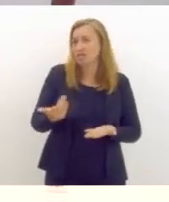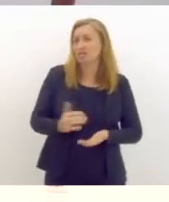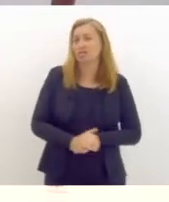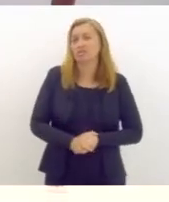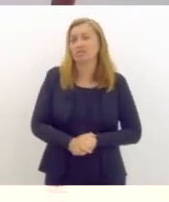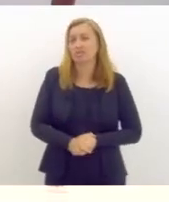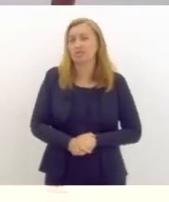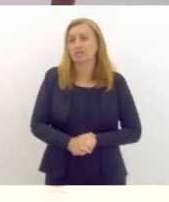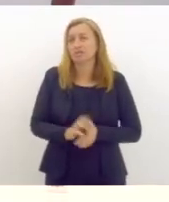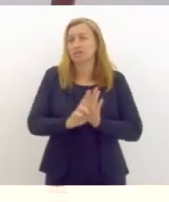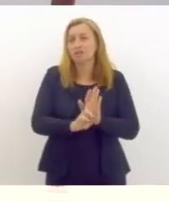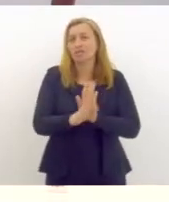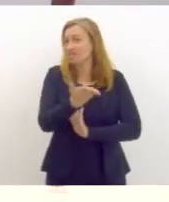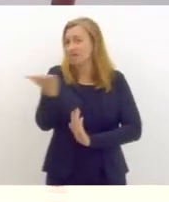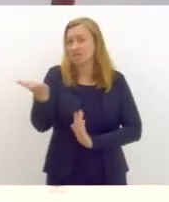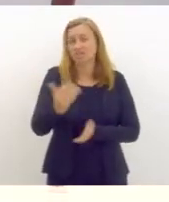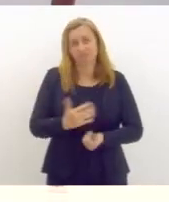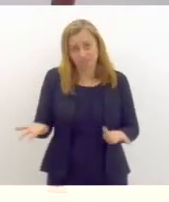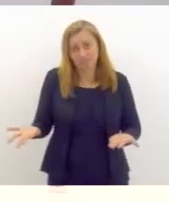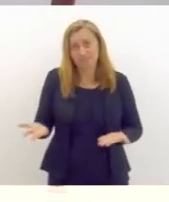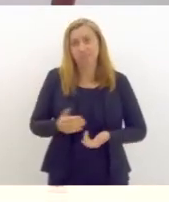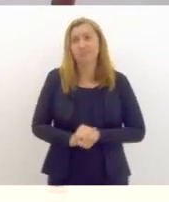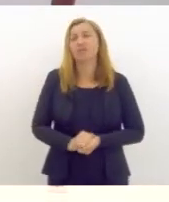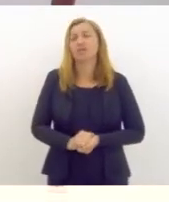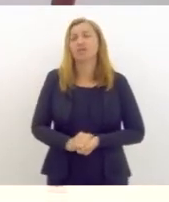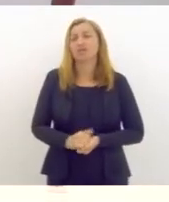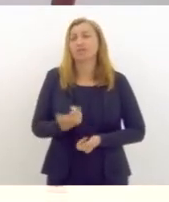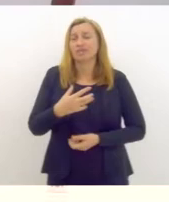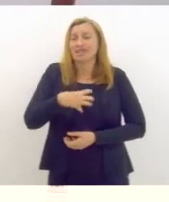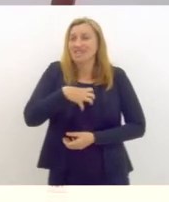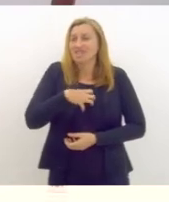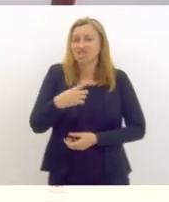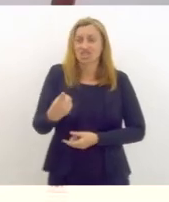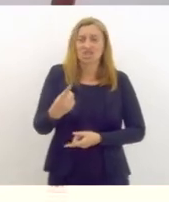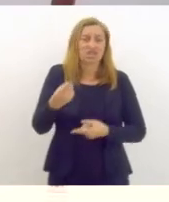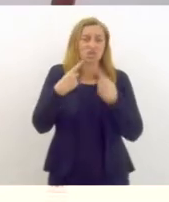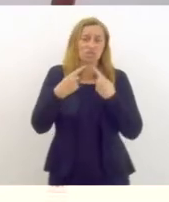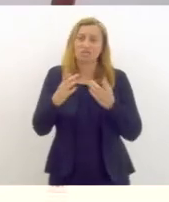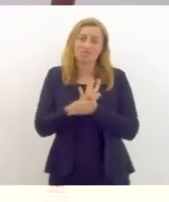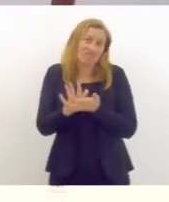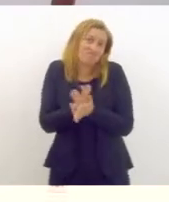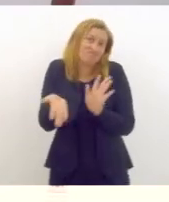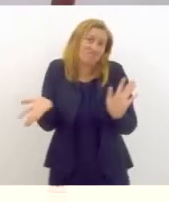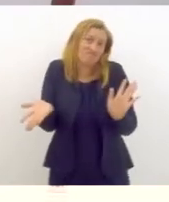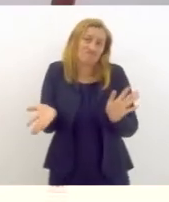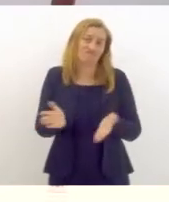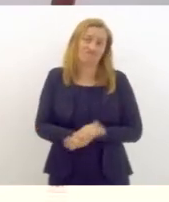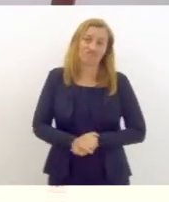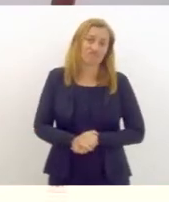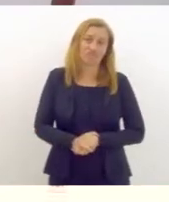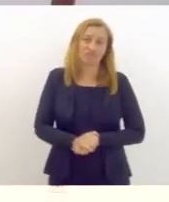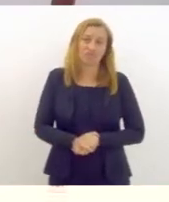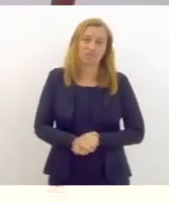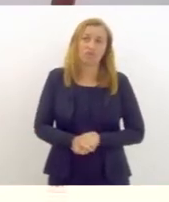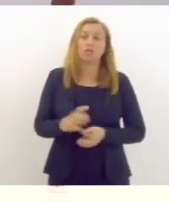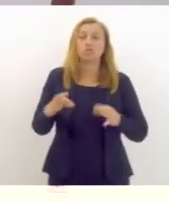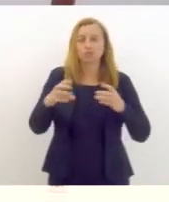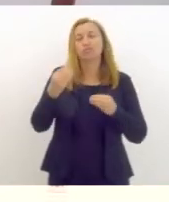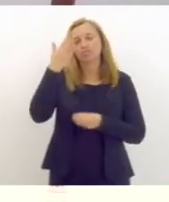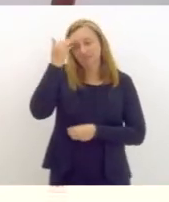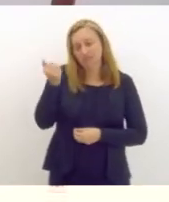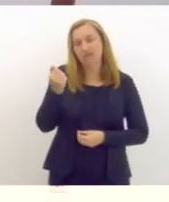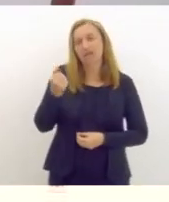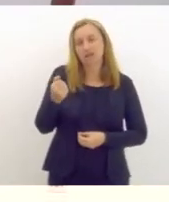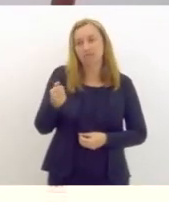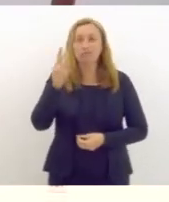todo mundo representado então não tem sentido a gente ficar debatendo aqui ficar chovendo no molhado todo mundo aqui sabe do seu